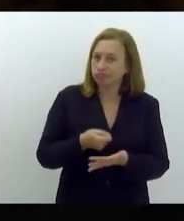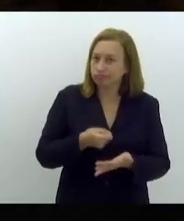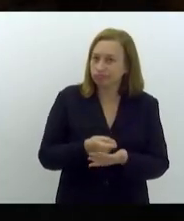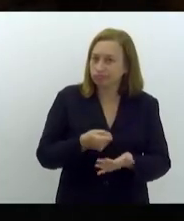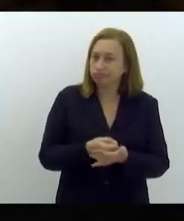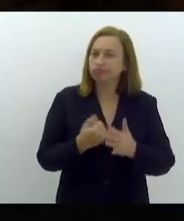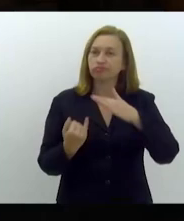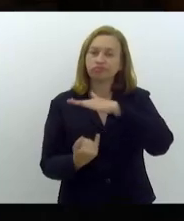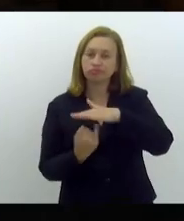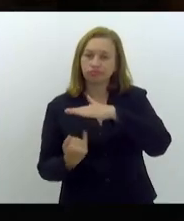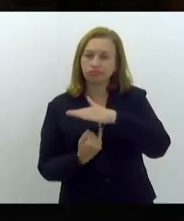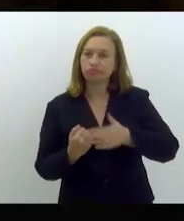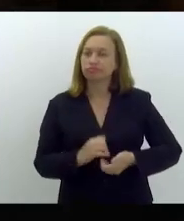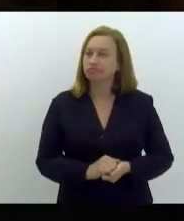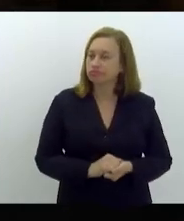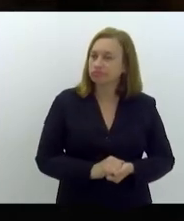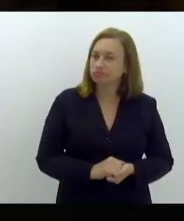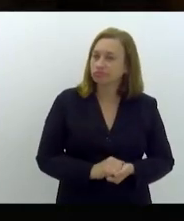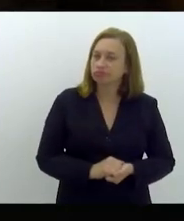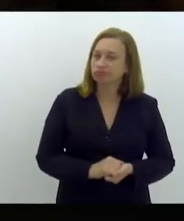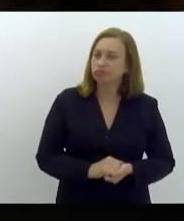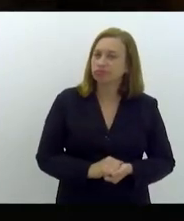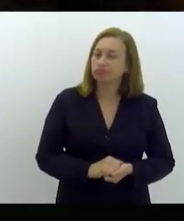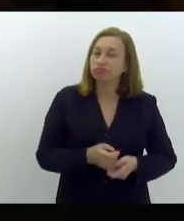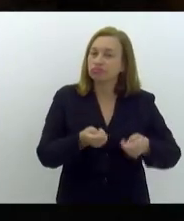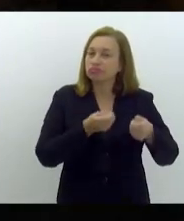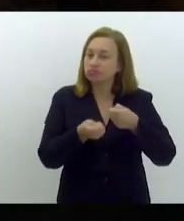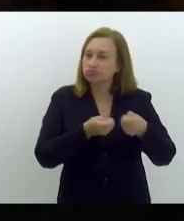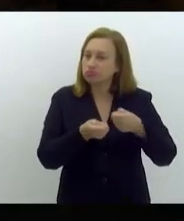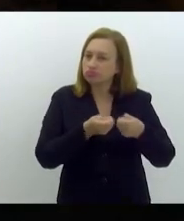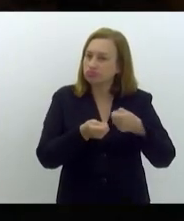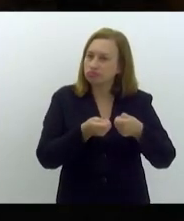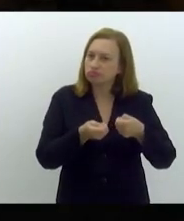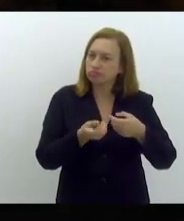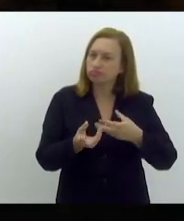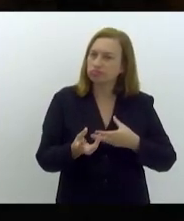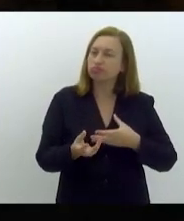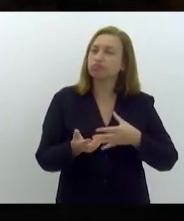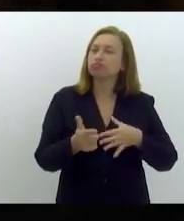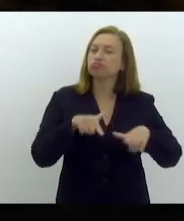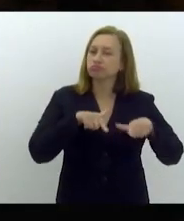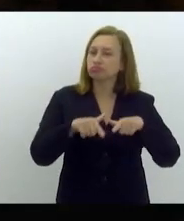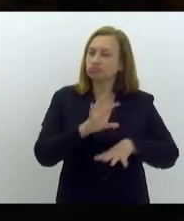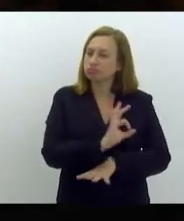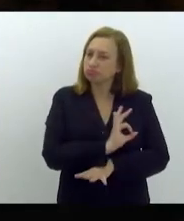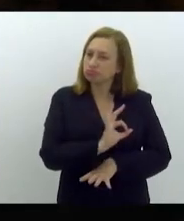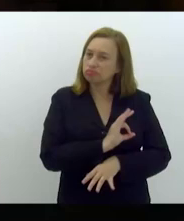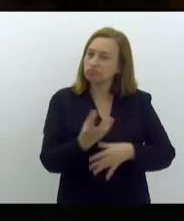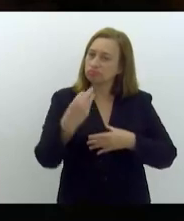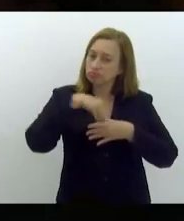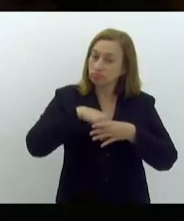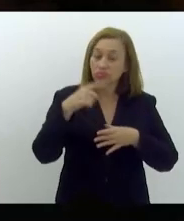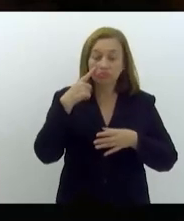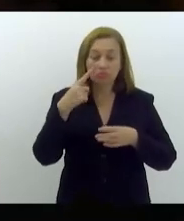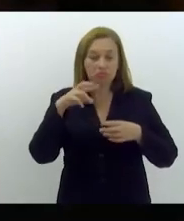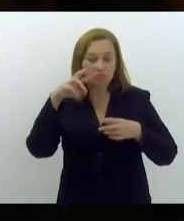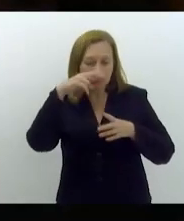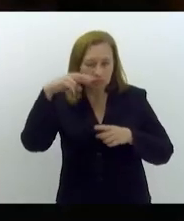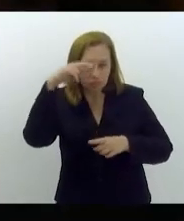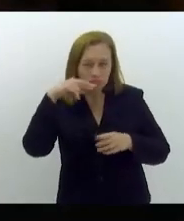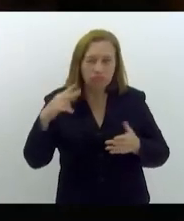constitucional de exercer o controle externo da atividade policial que investiga o que aconteceu